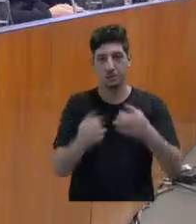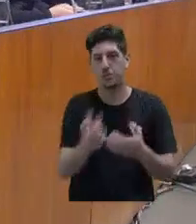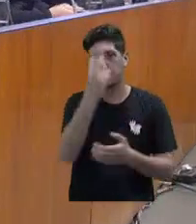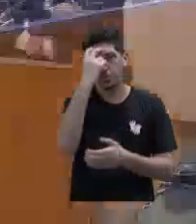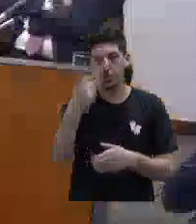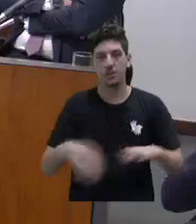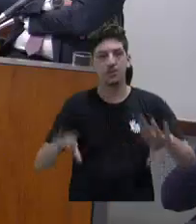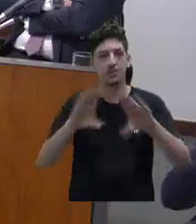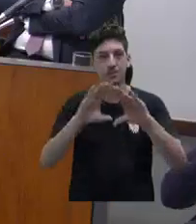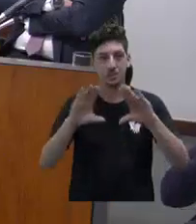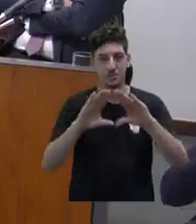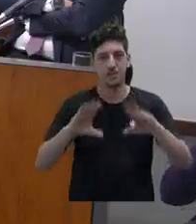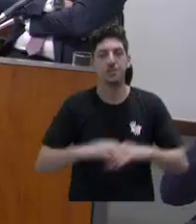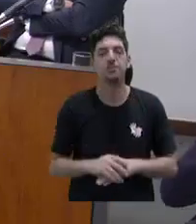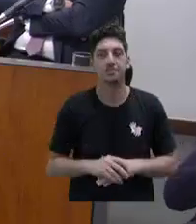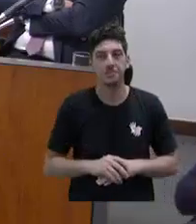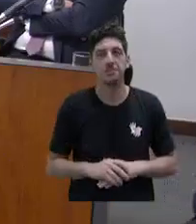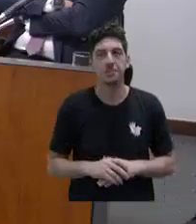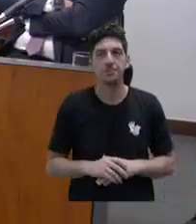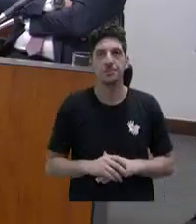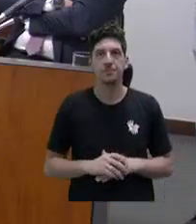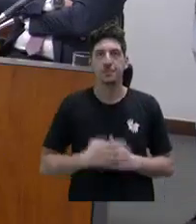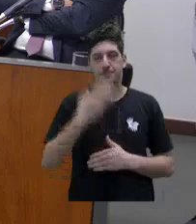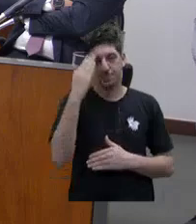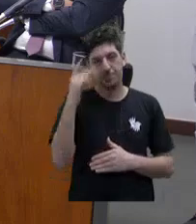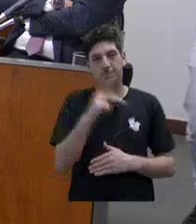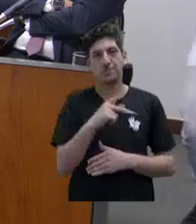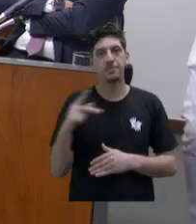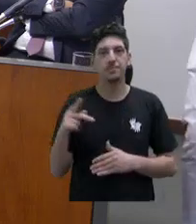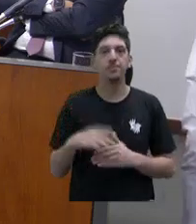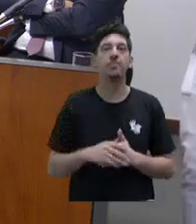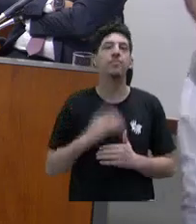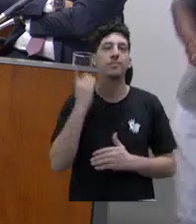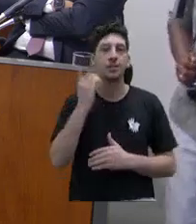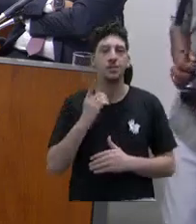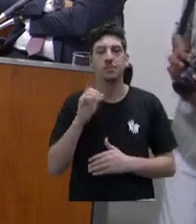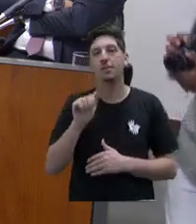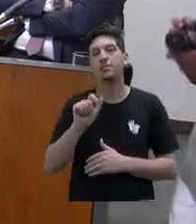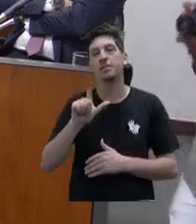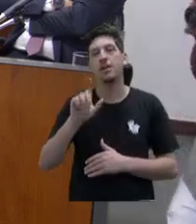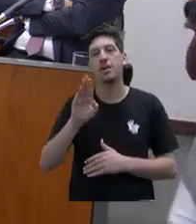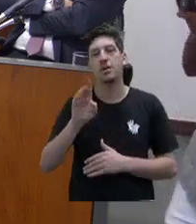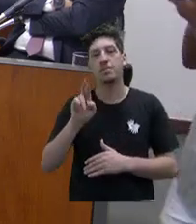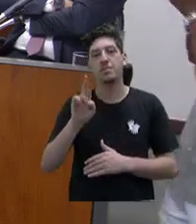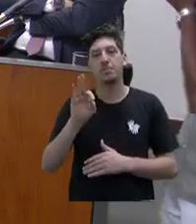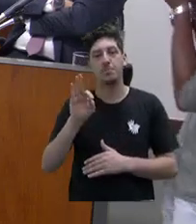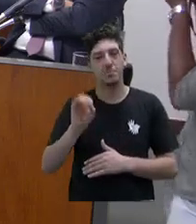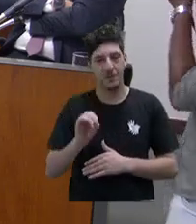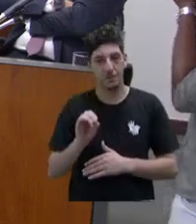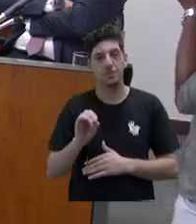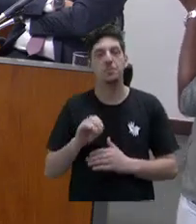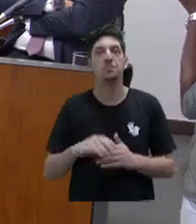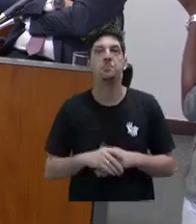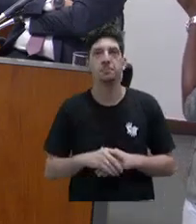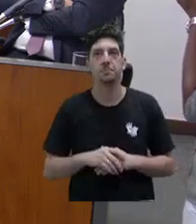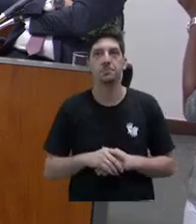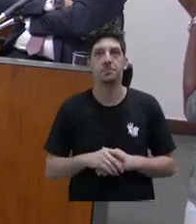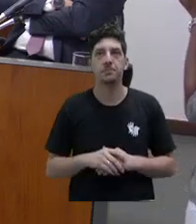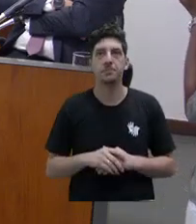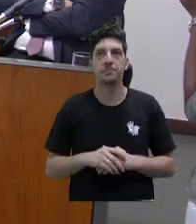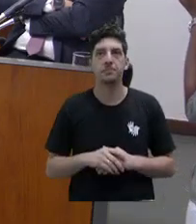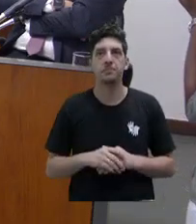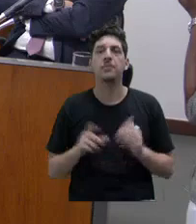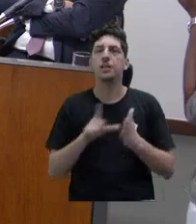casa. Obrigado, presidente, deputado Roberto Andrade. Antes, eu queria só saber, a gente tem